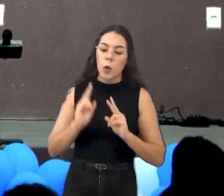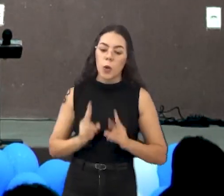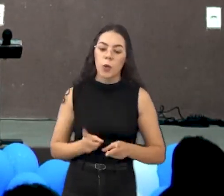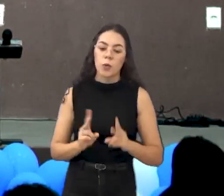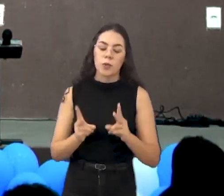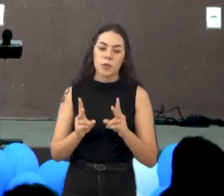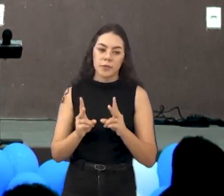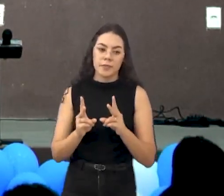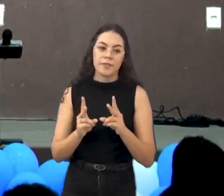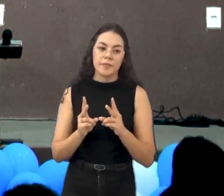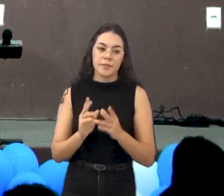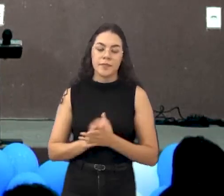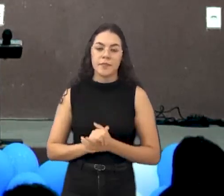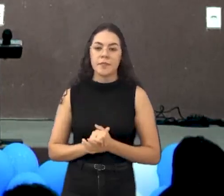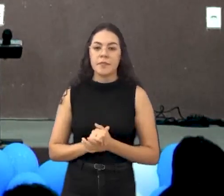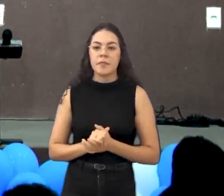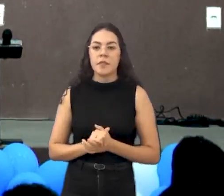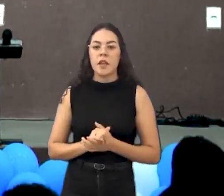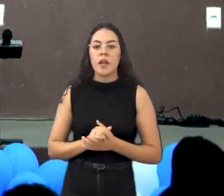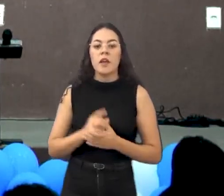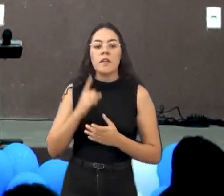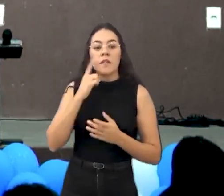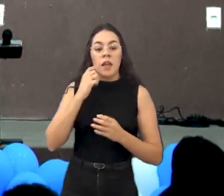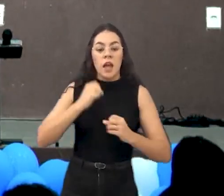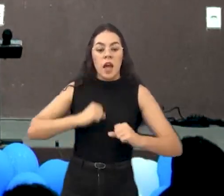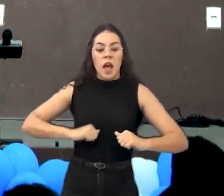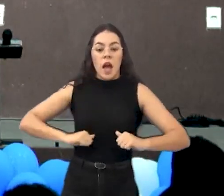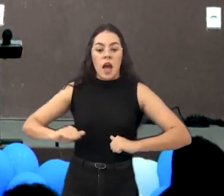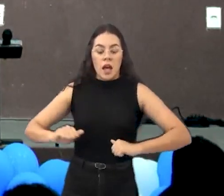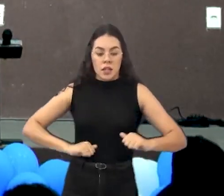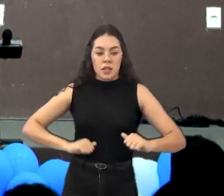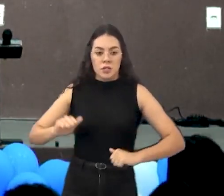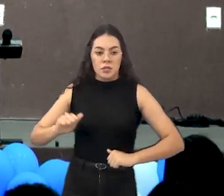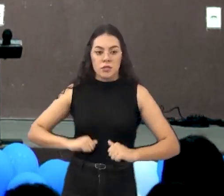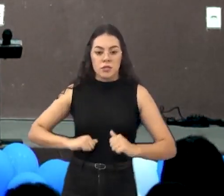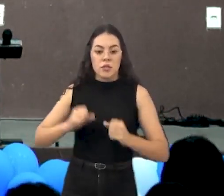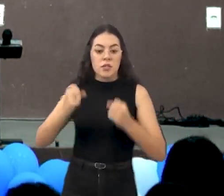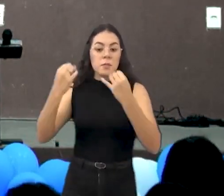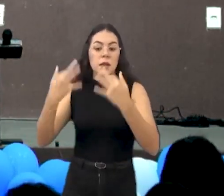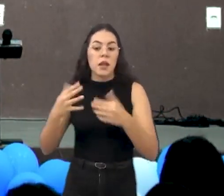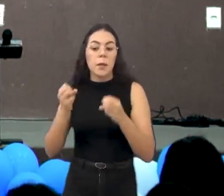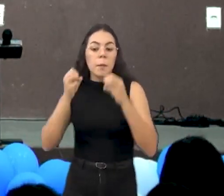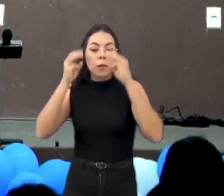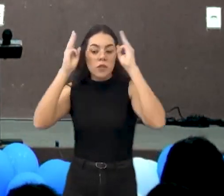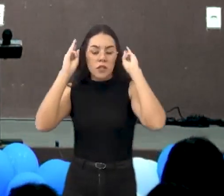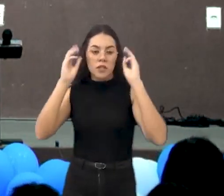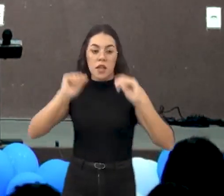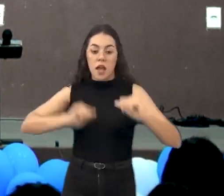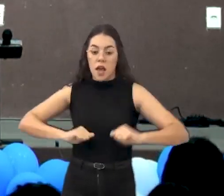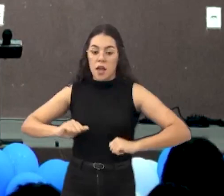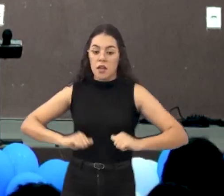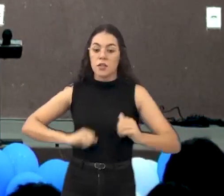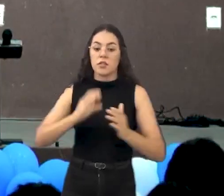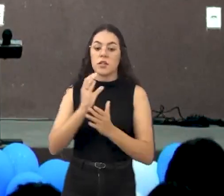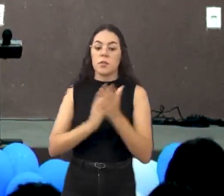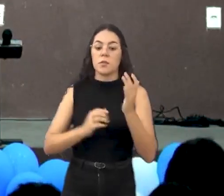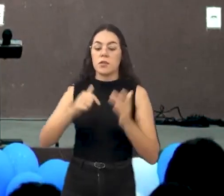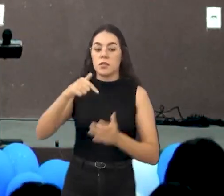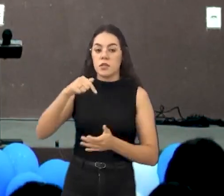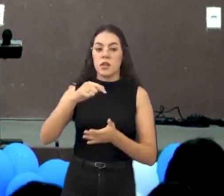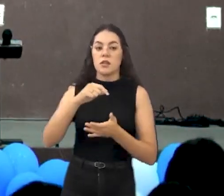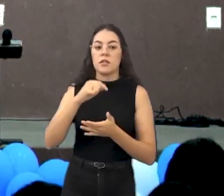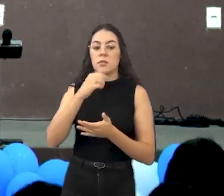Olha só o que é que o livro de Atos fala sobre Moisés. Olha que interessante. Atos capítulo 7, verso 24 a